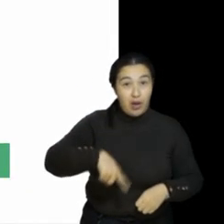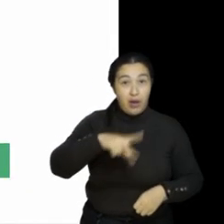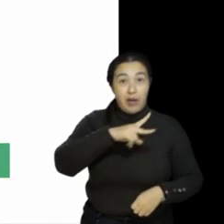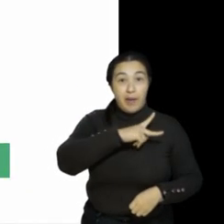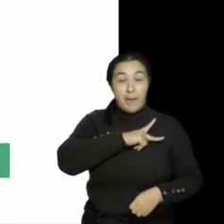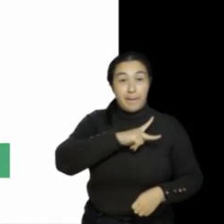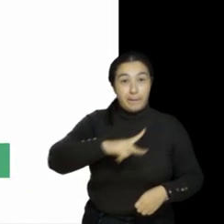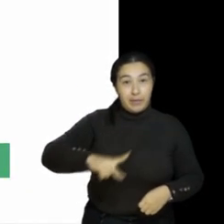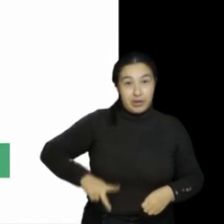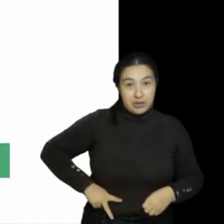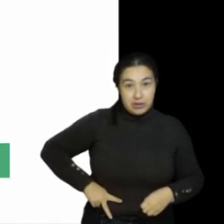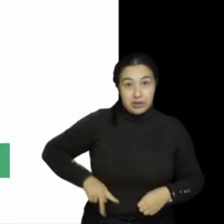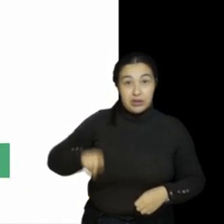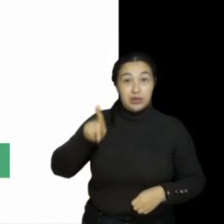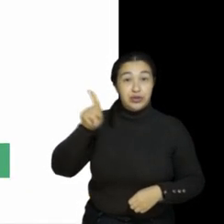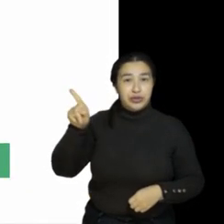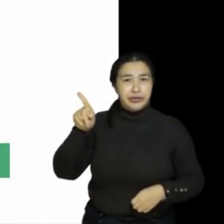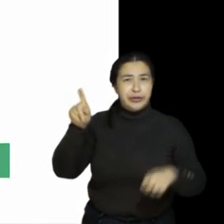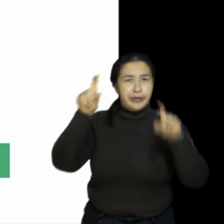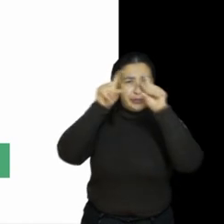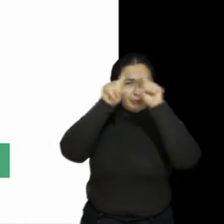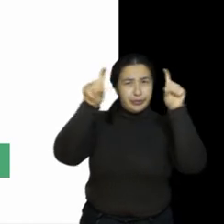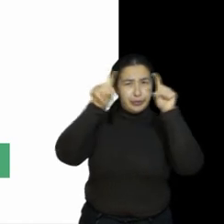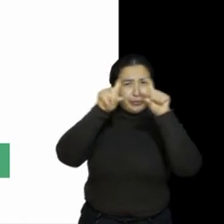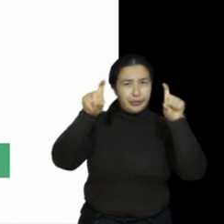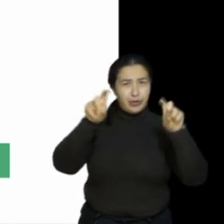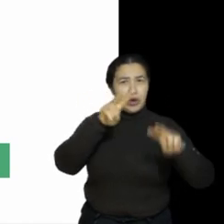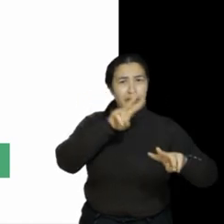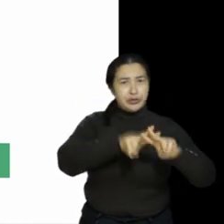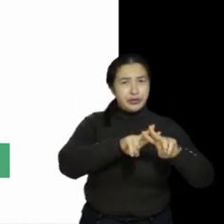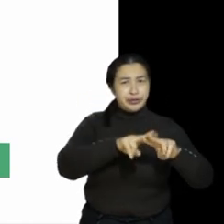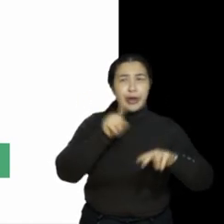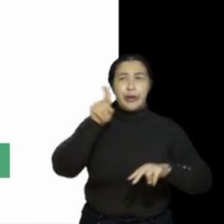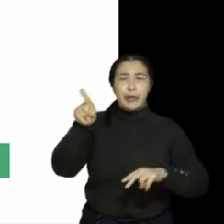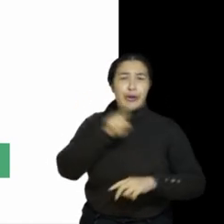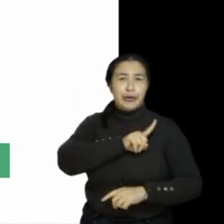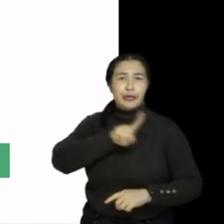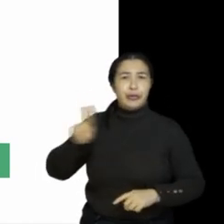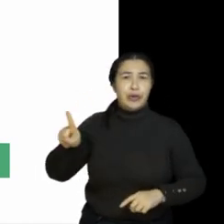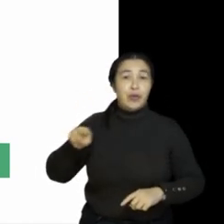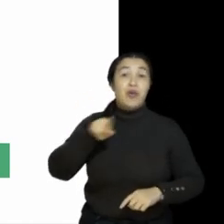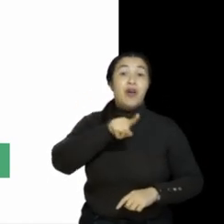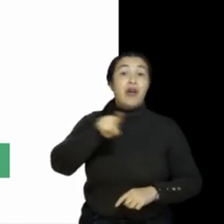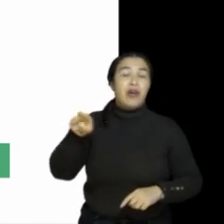na manifestação, ele não. O seu traje estilo andarilho.